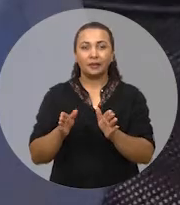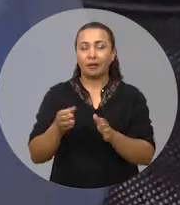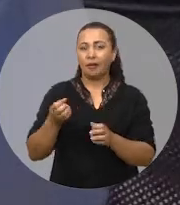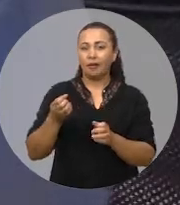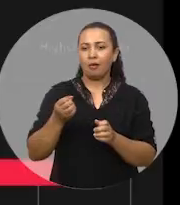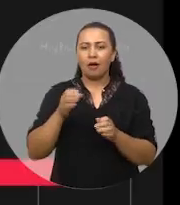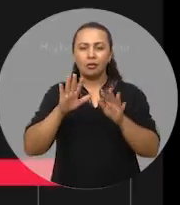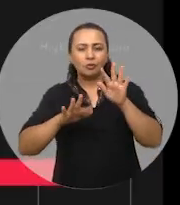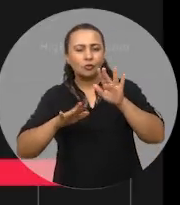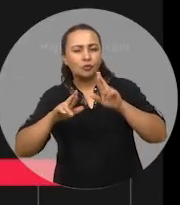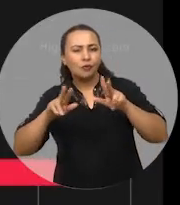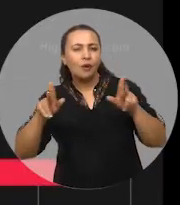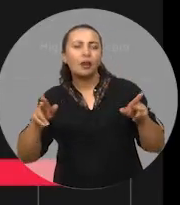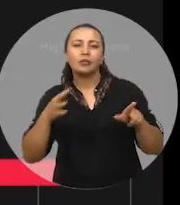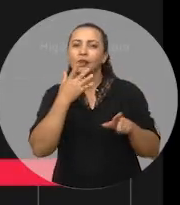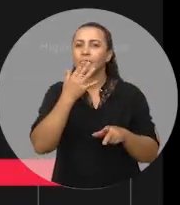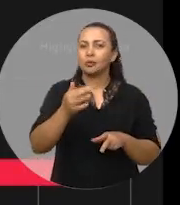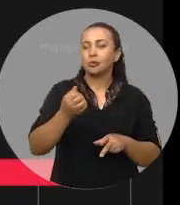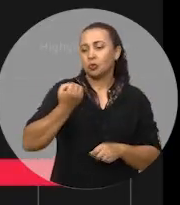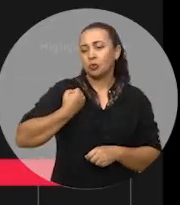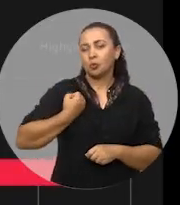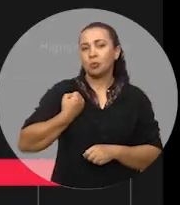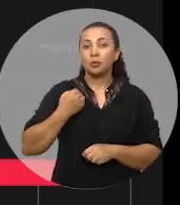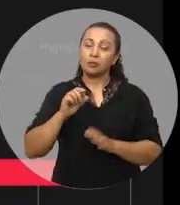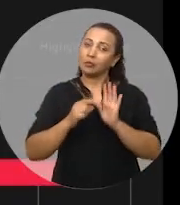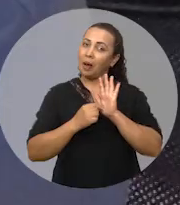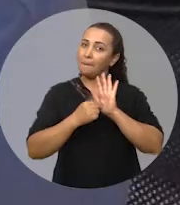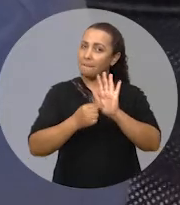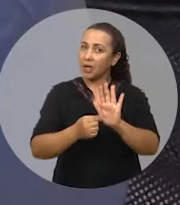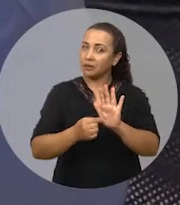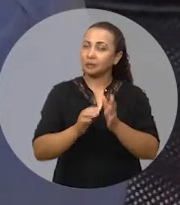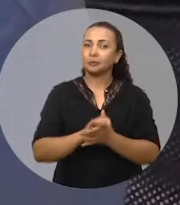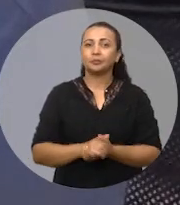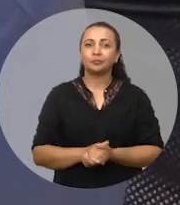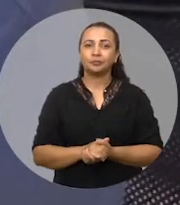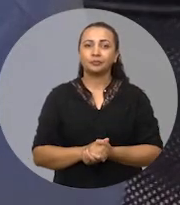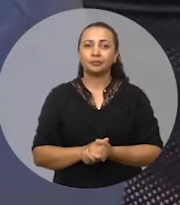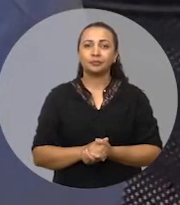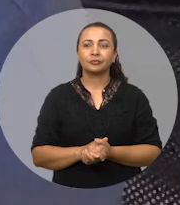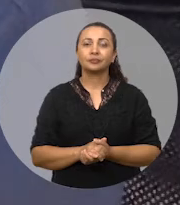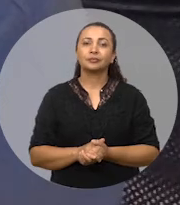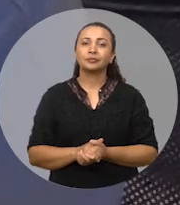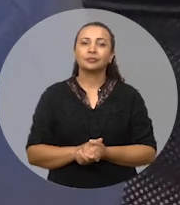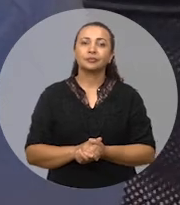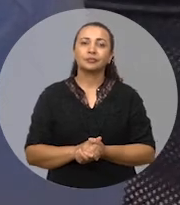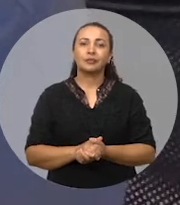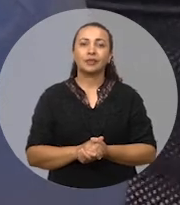cores e o número que está sendo simbolizado. A aba